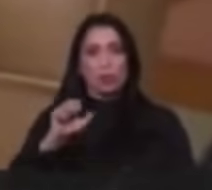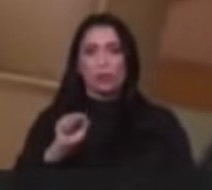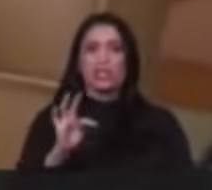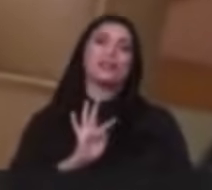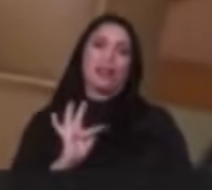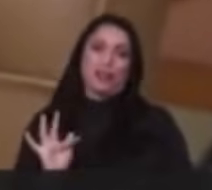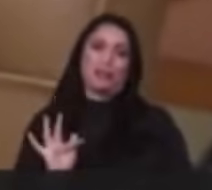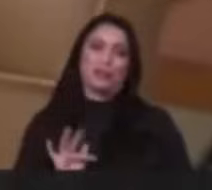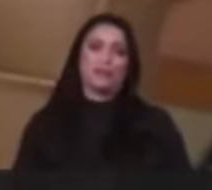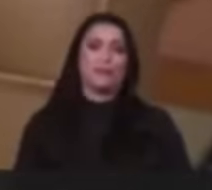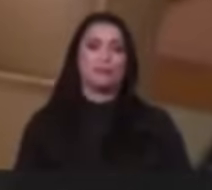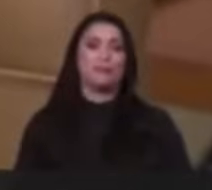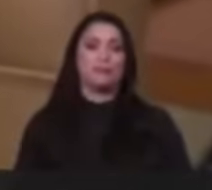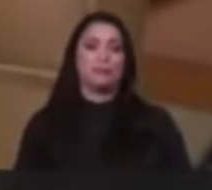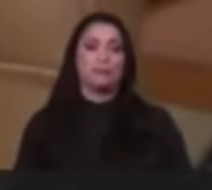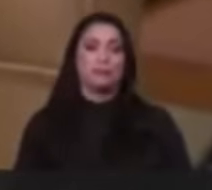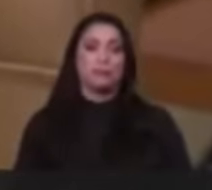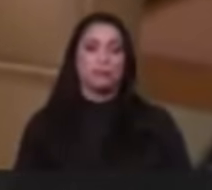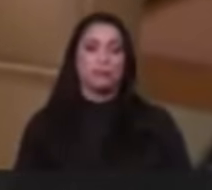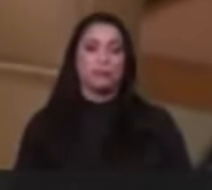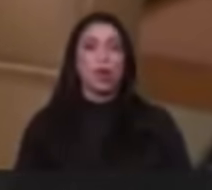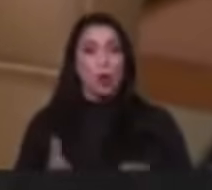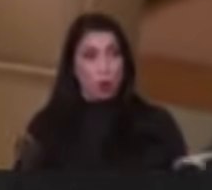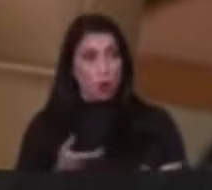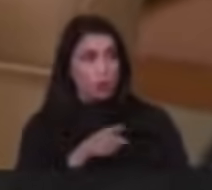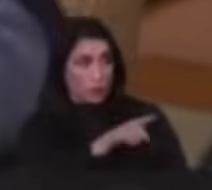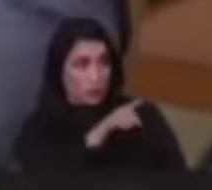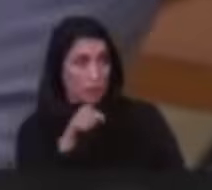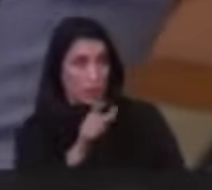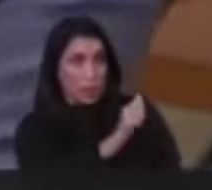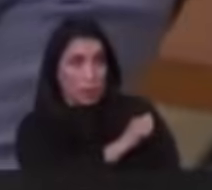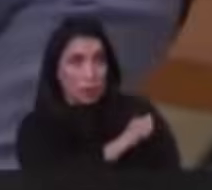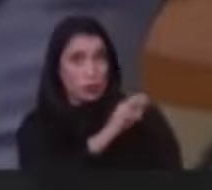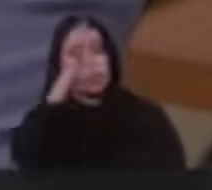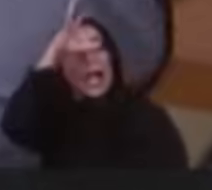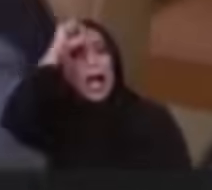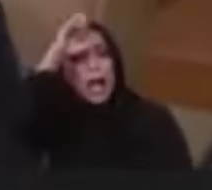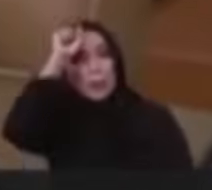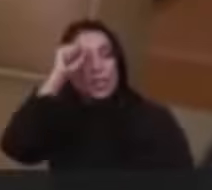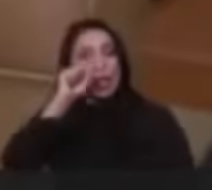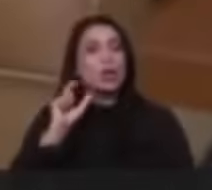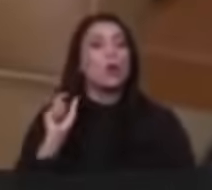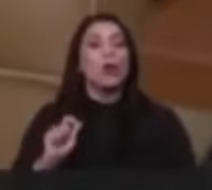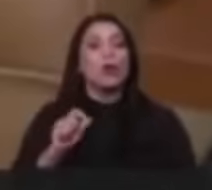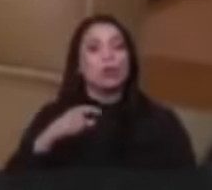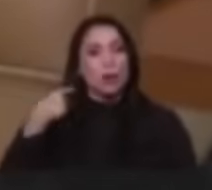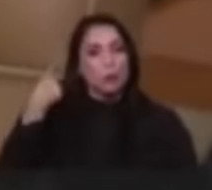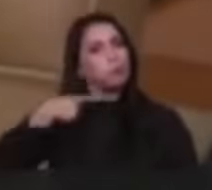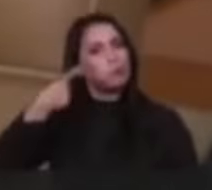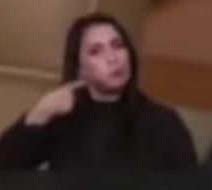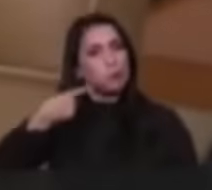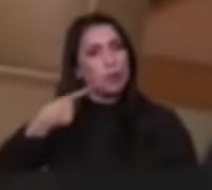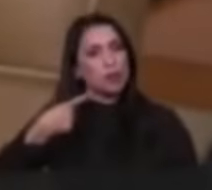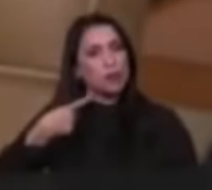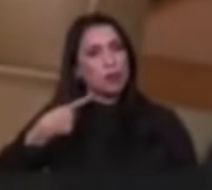do país. Hoje tiveram uma aula do que um advogado constituído